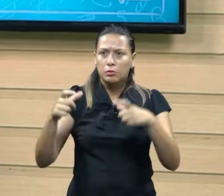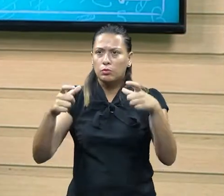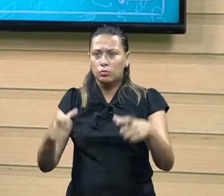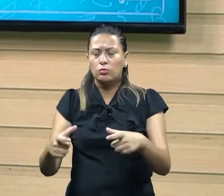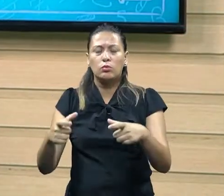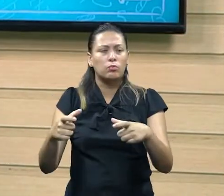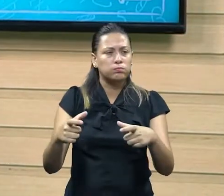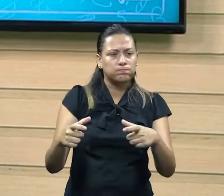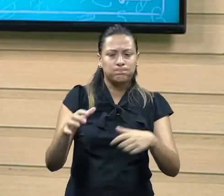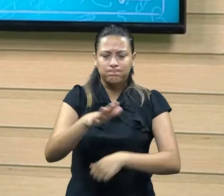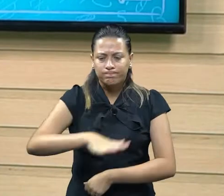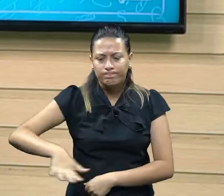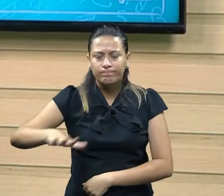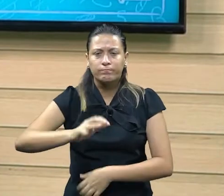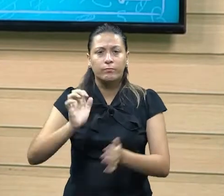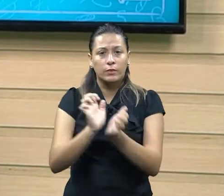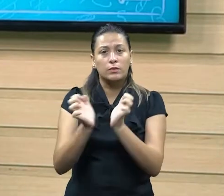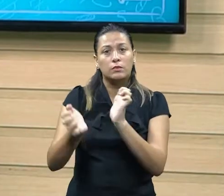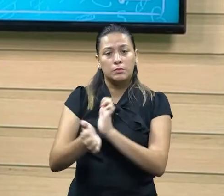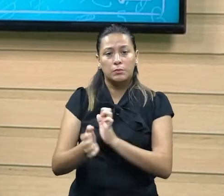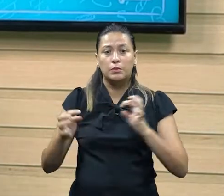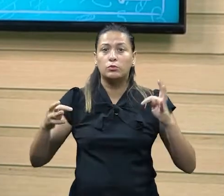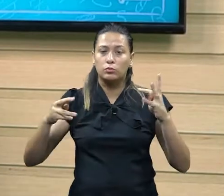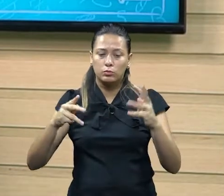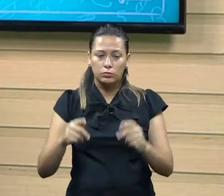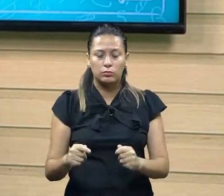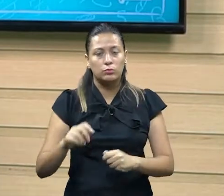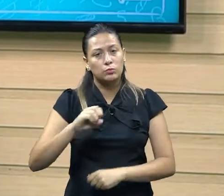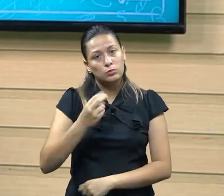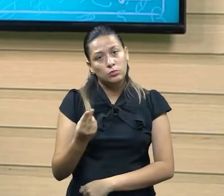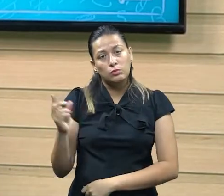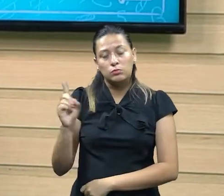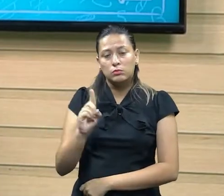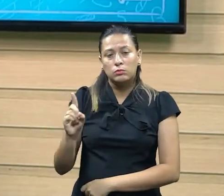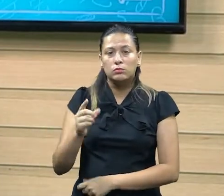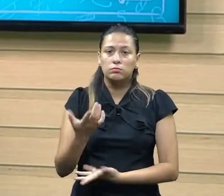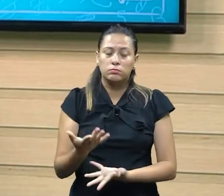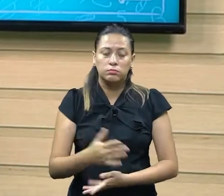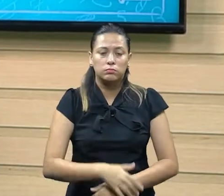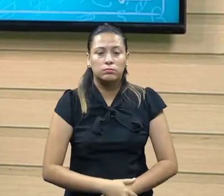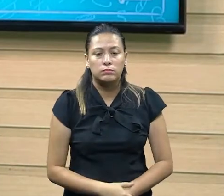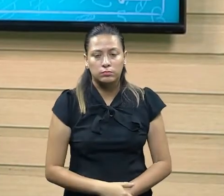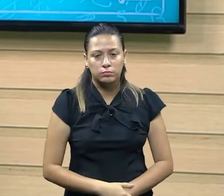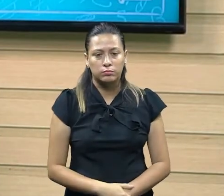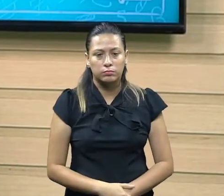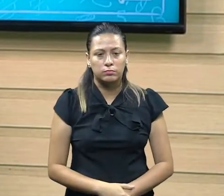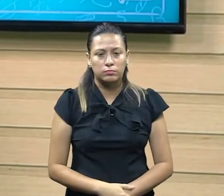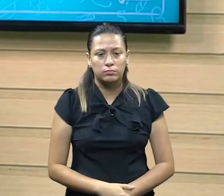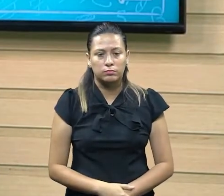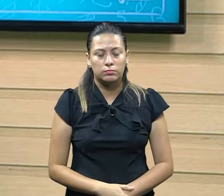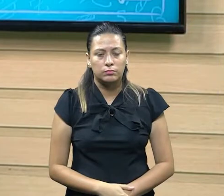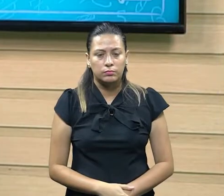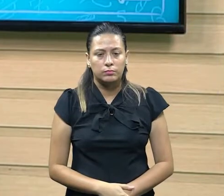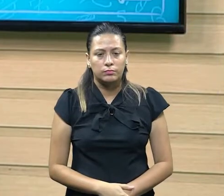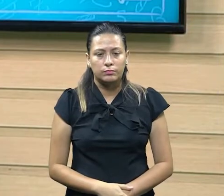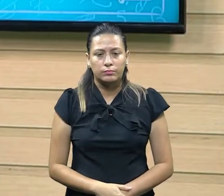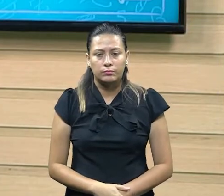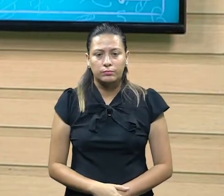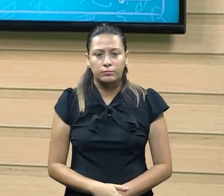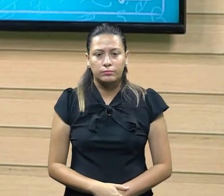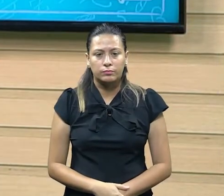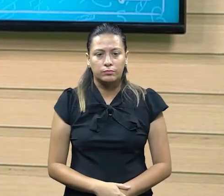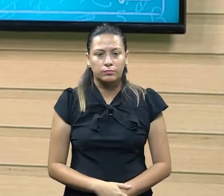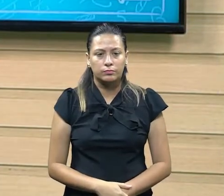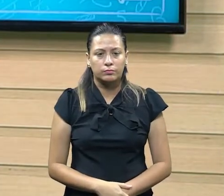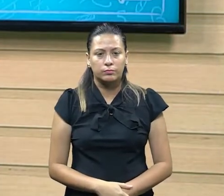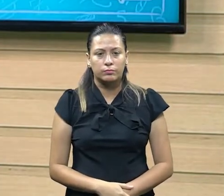dos aparelhos, de tudo que for mexido ou não naquele ambiente. Mas olha só, tanto o